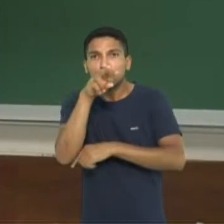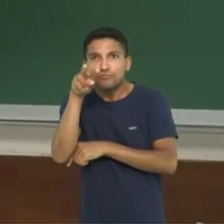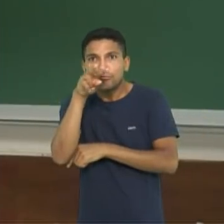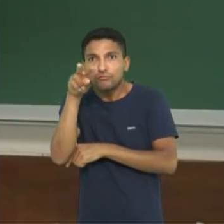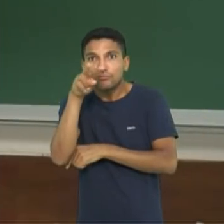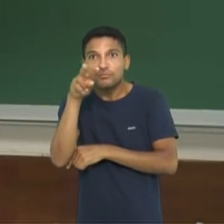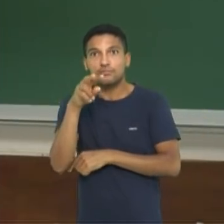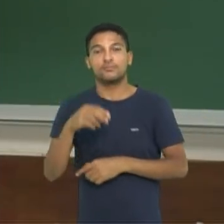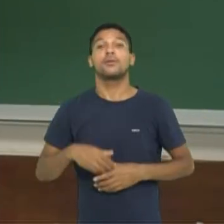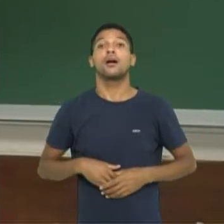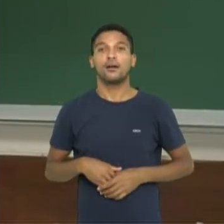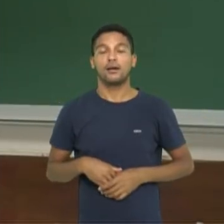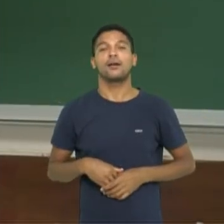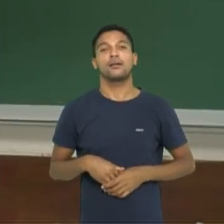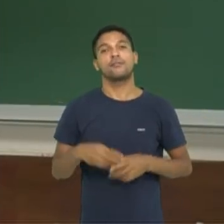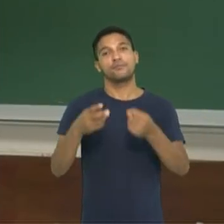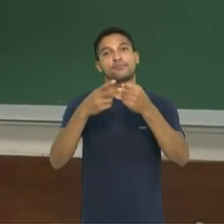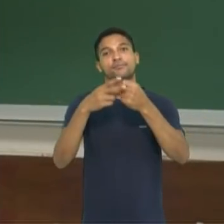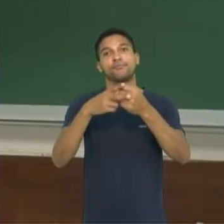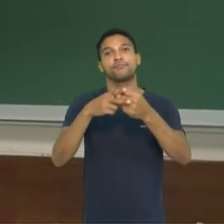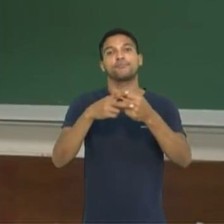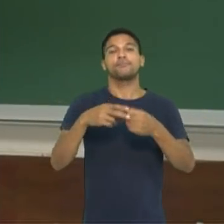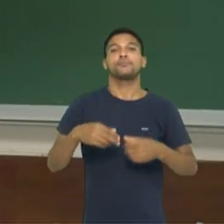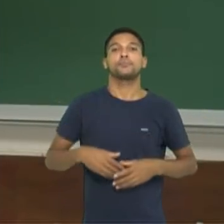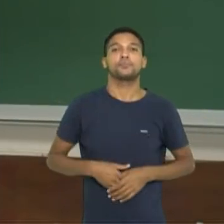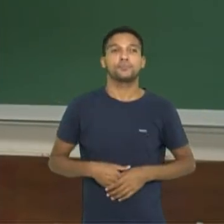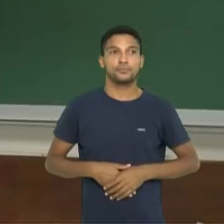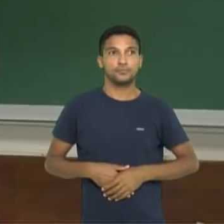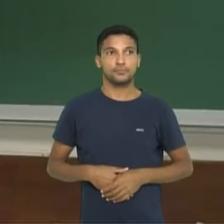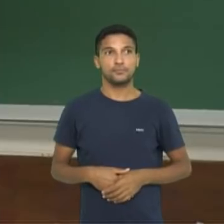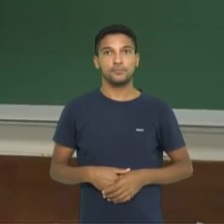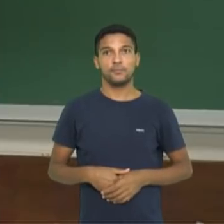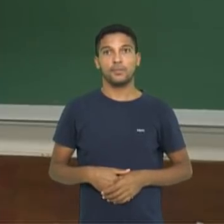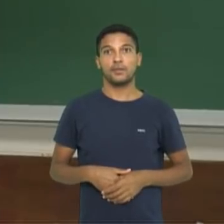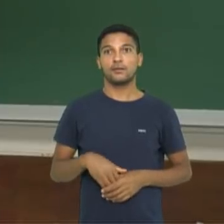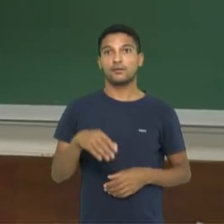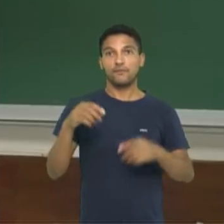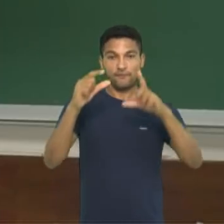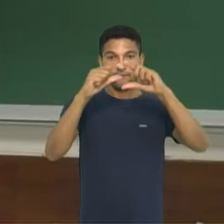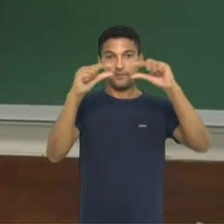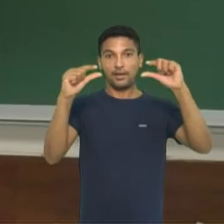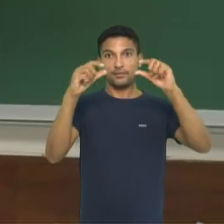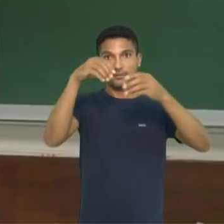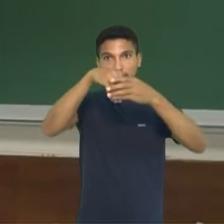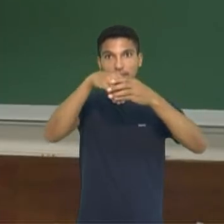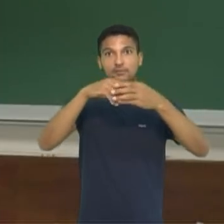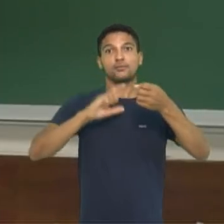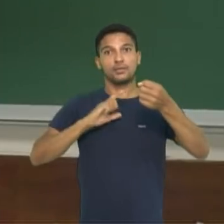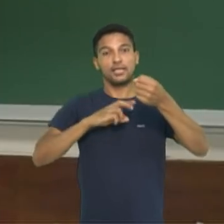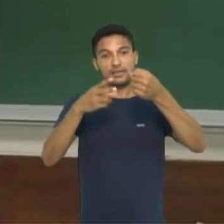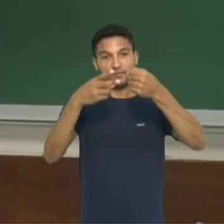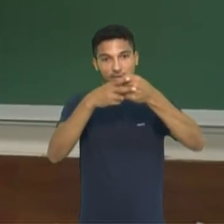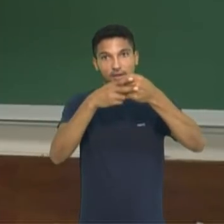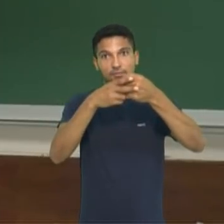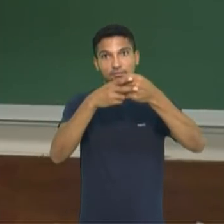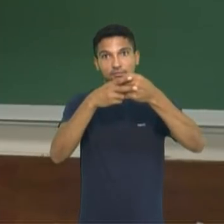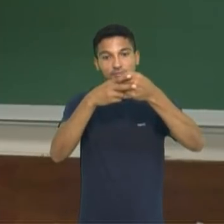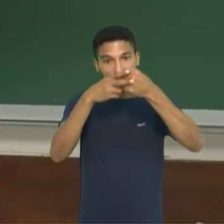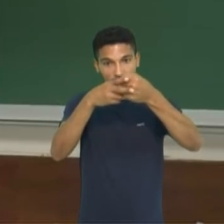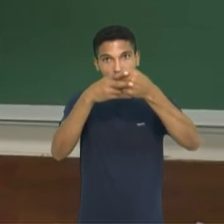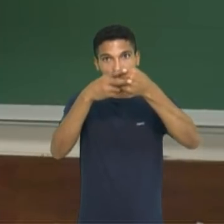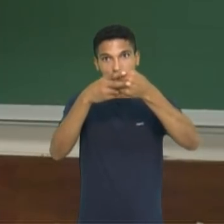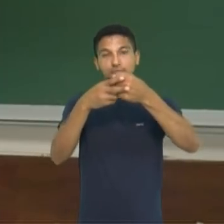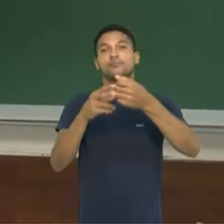uma frase, eu tenho que essa frase vai ser chamada de oração. Então, memorizem aí, oração igual a